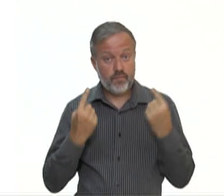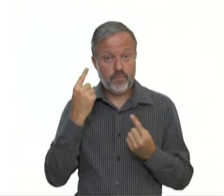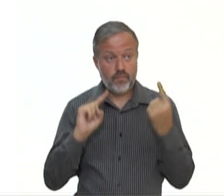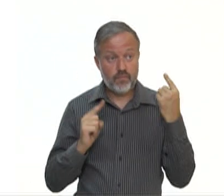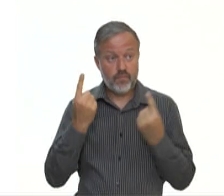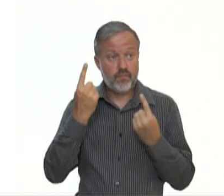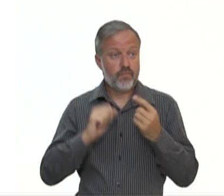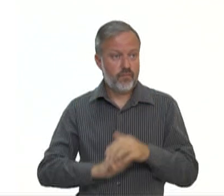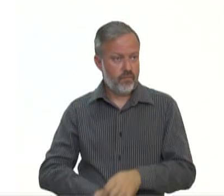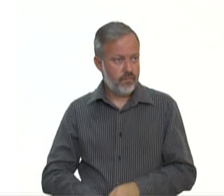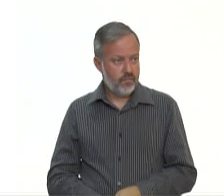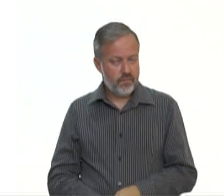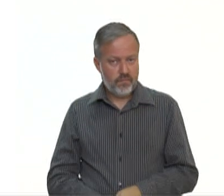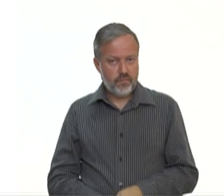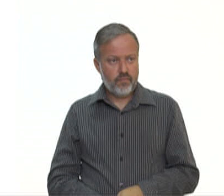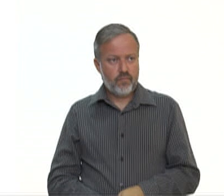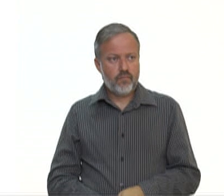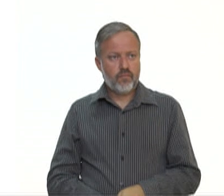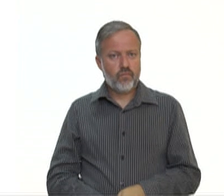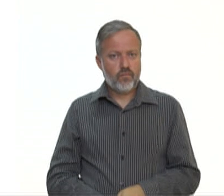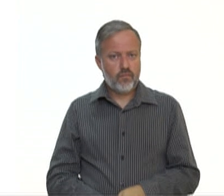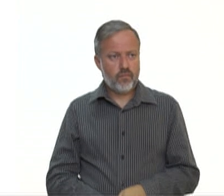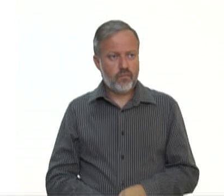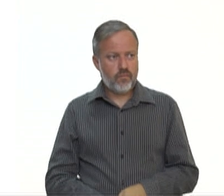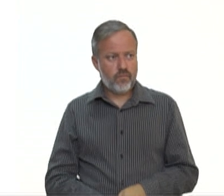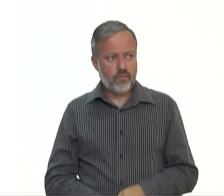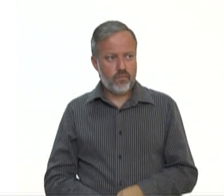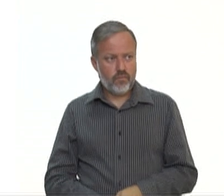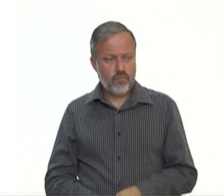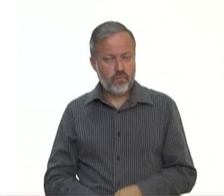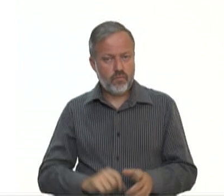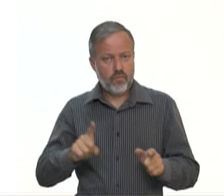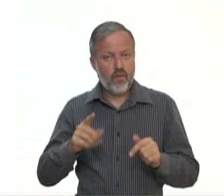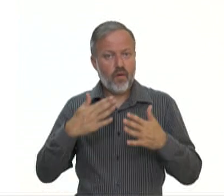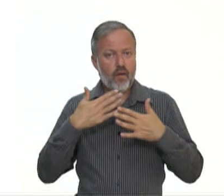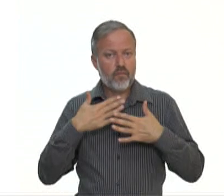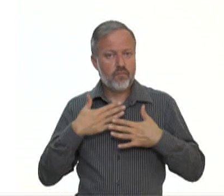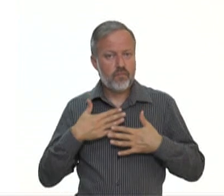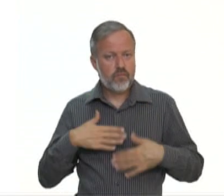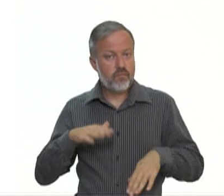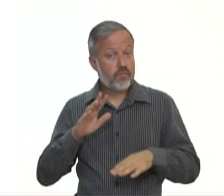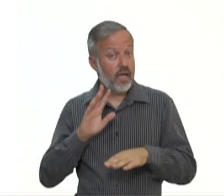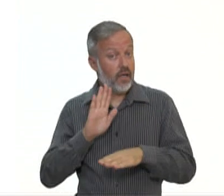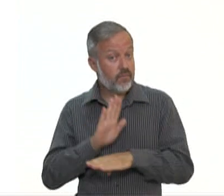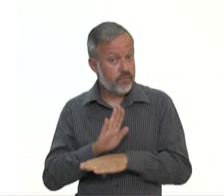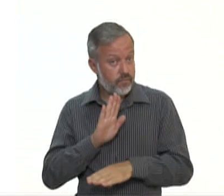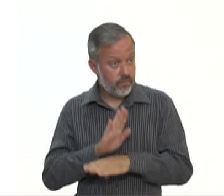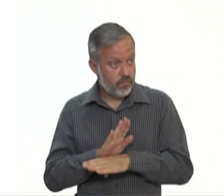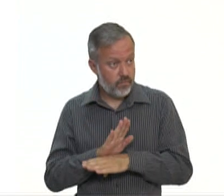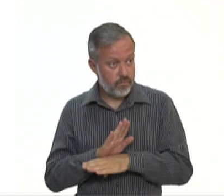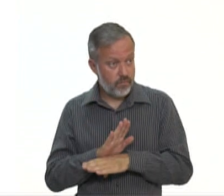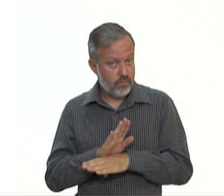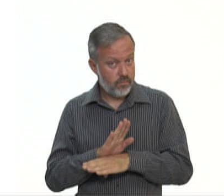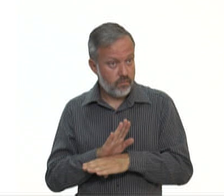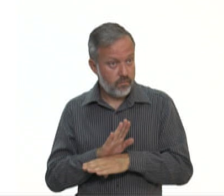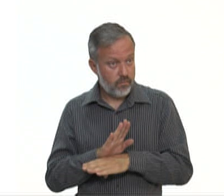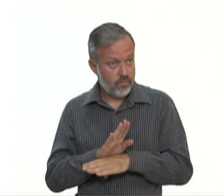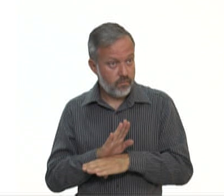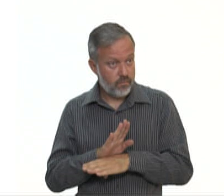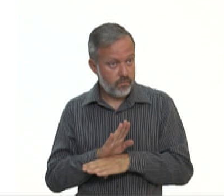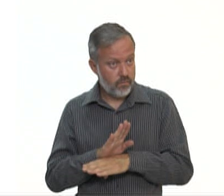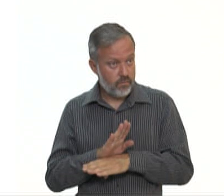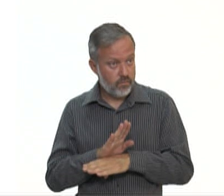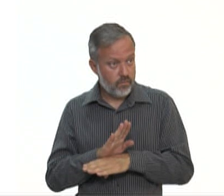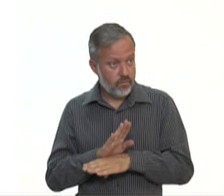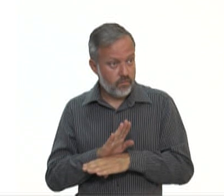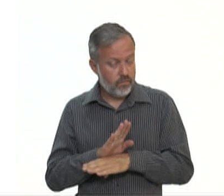material vinha a aliviar a necessidade de equipamentos que eles